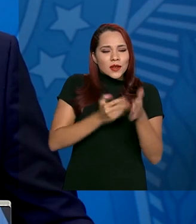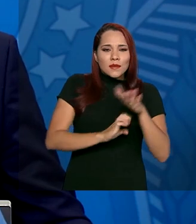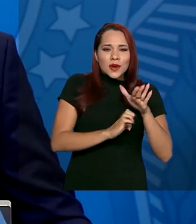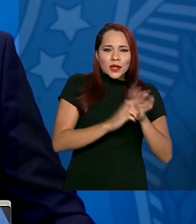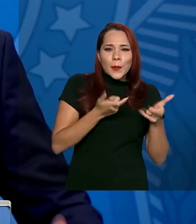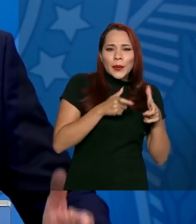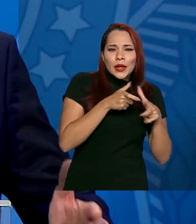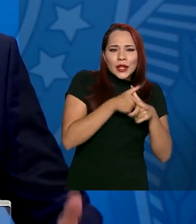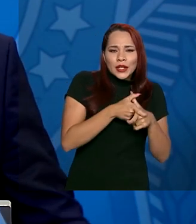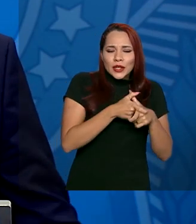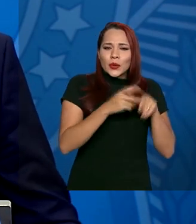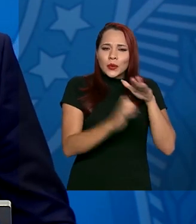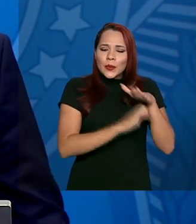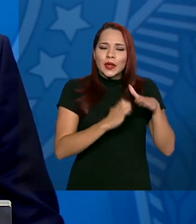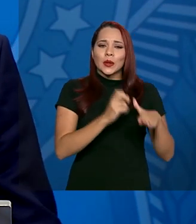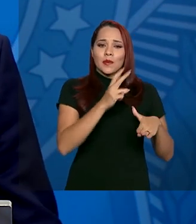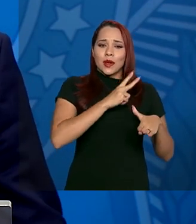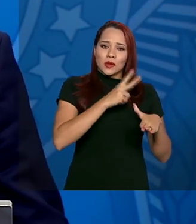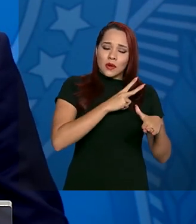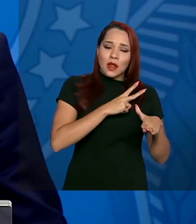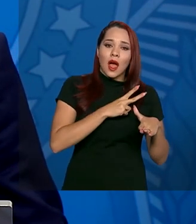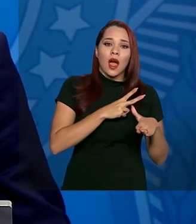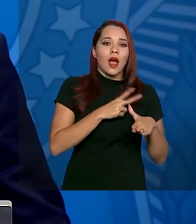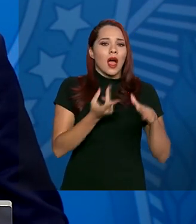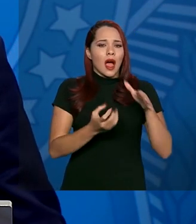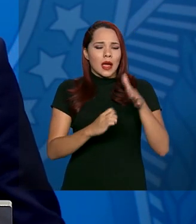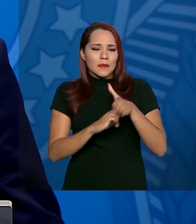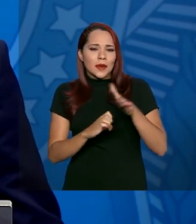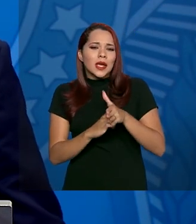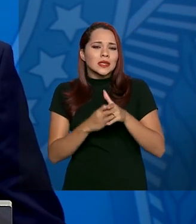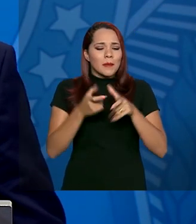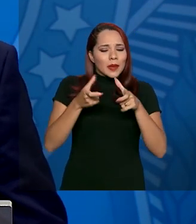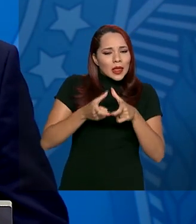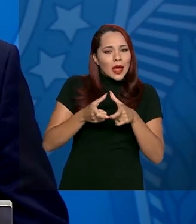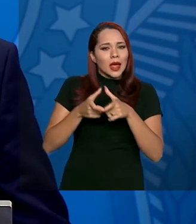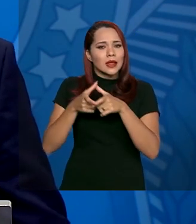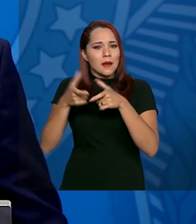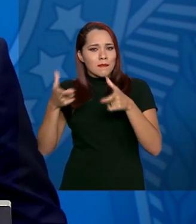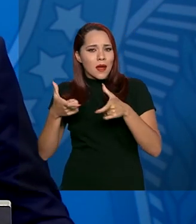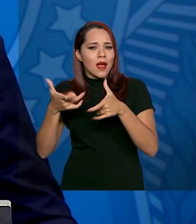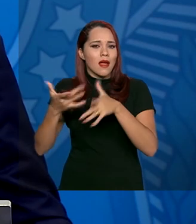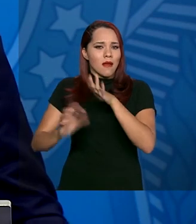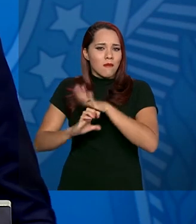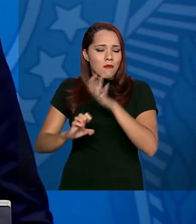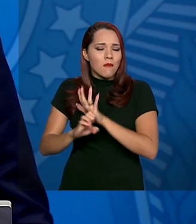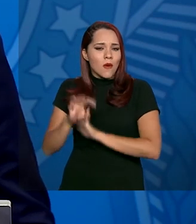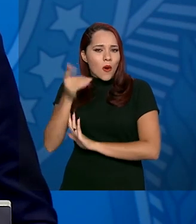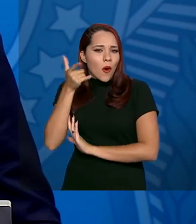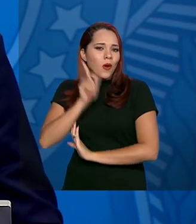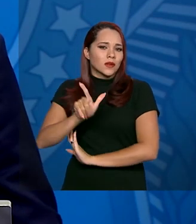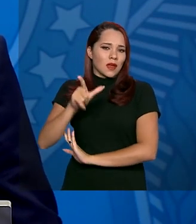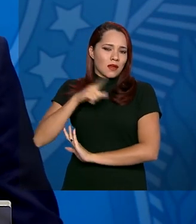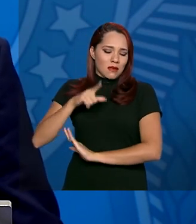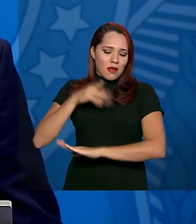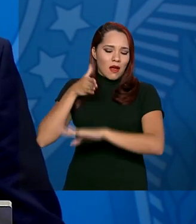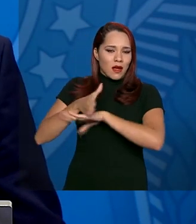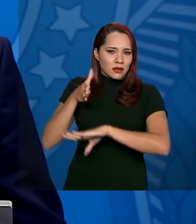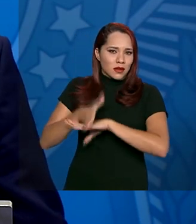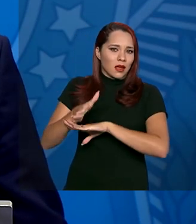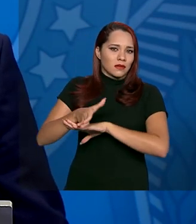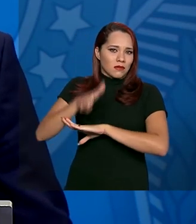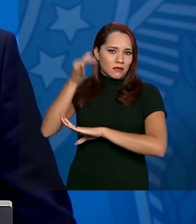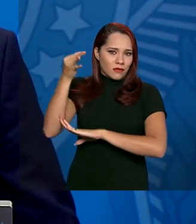microempresa, do empreendedor individual, a pequena, a média, até a grande empresa, possa ter um acesso